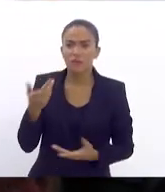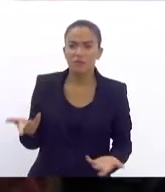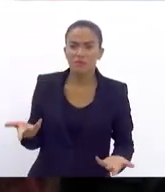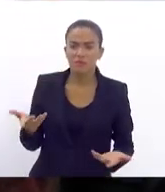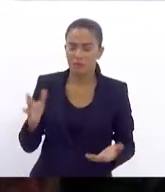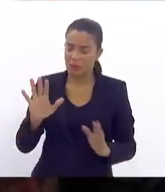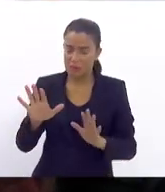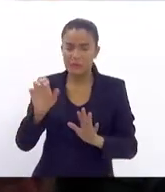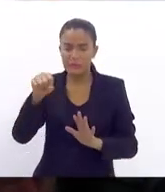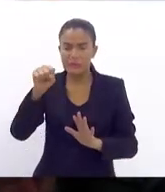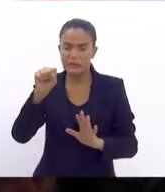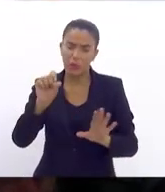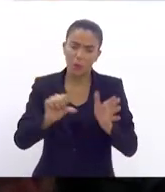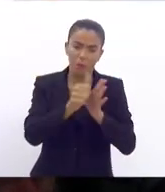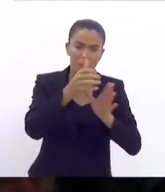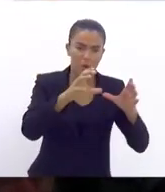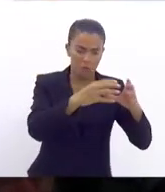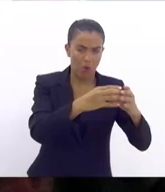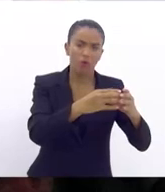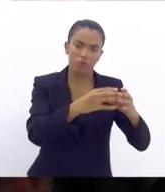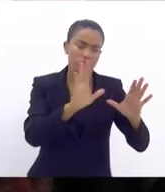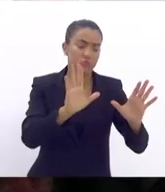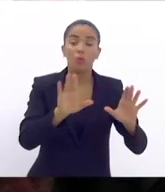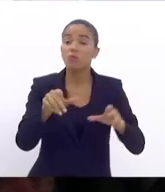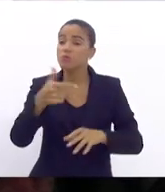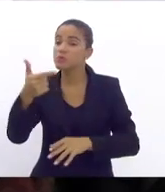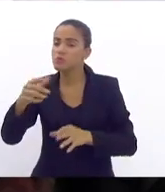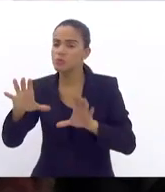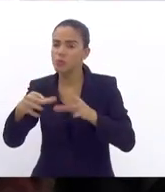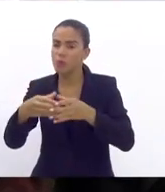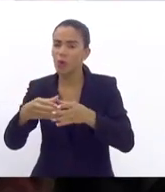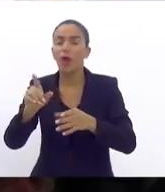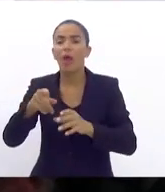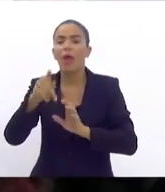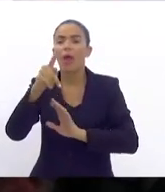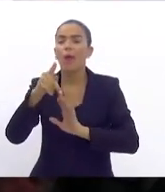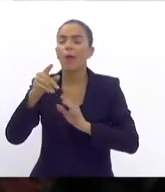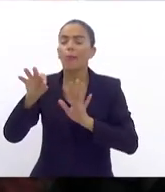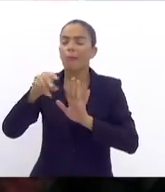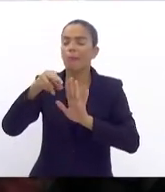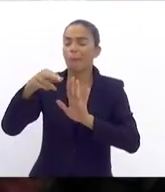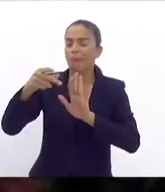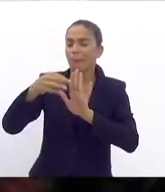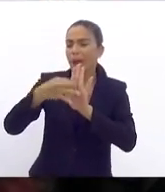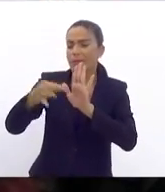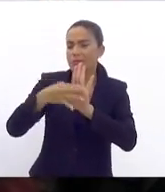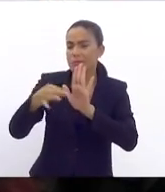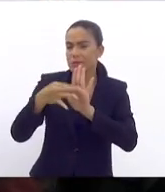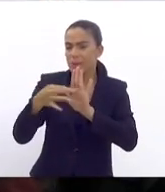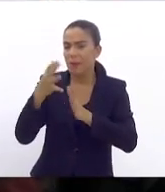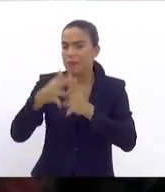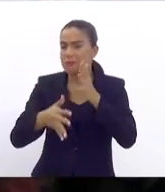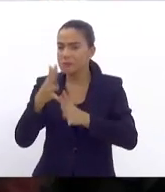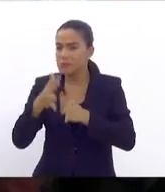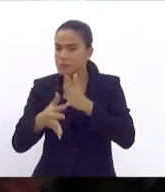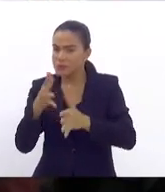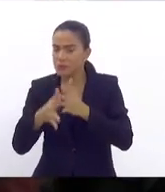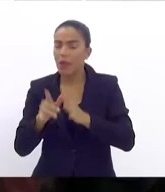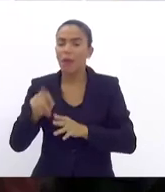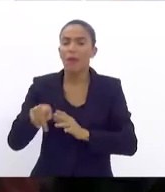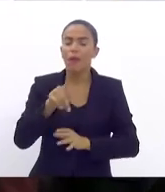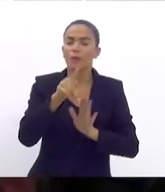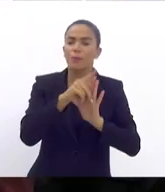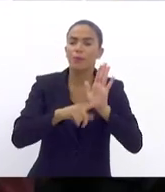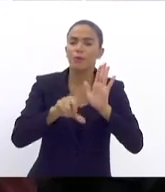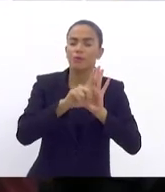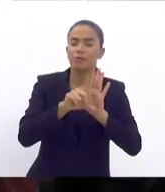bloco... Não, sim, o primeiro bloco... o primeiro bloco superado. Não, o segundo. O segundo são os pareceres pela prejudicabilidade, que são os